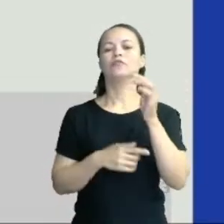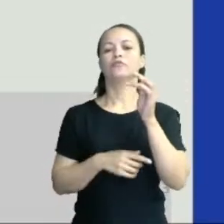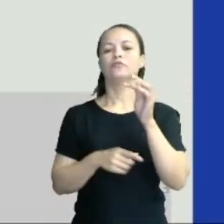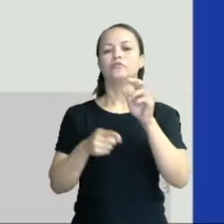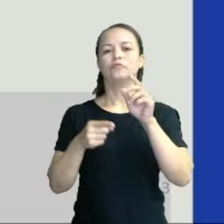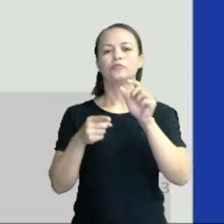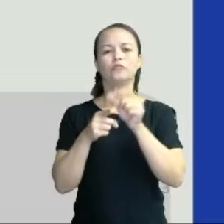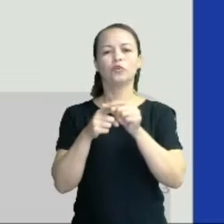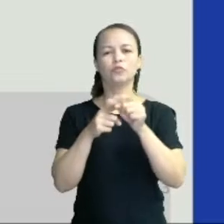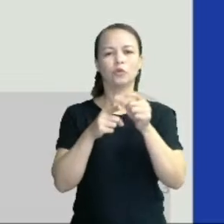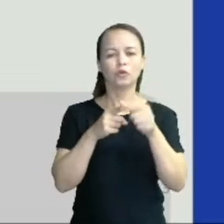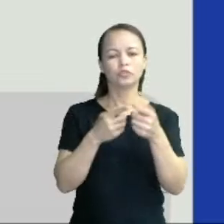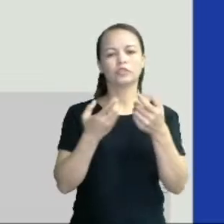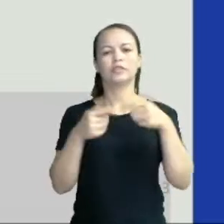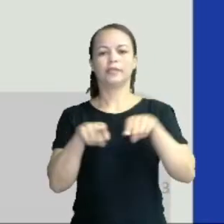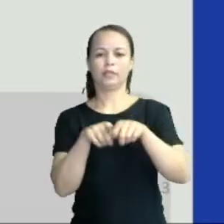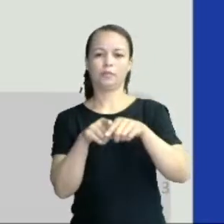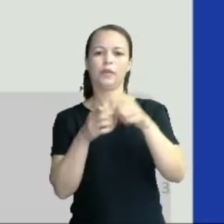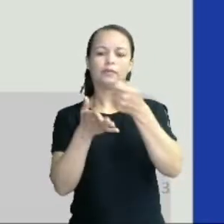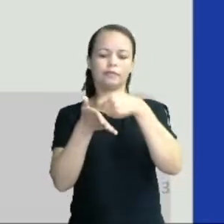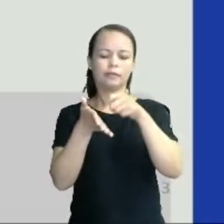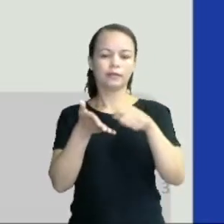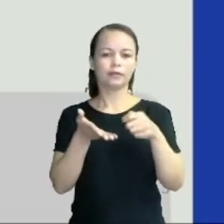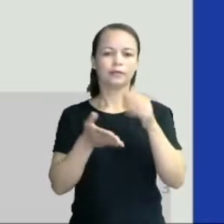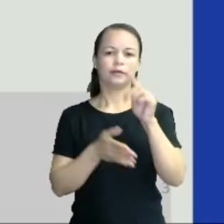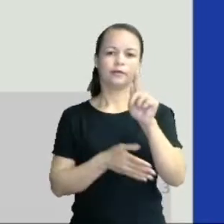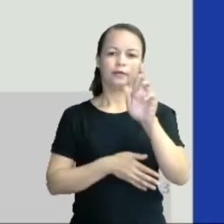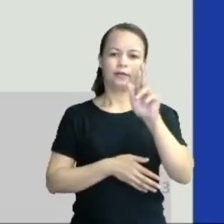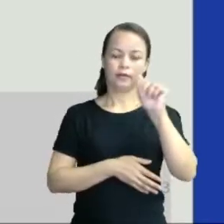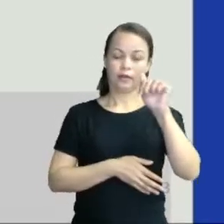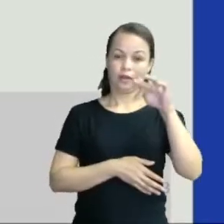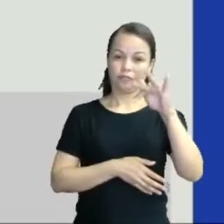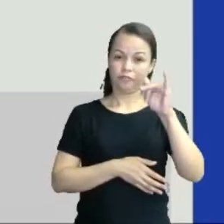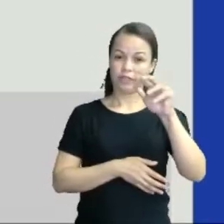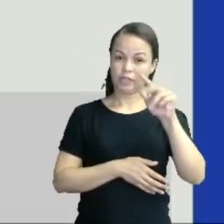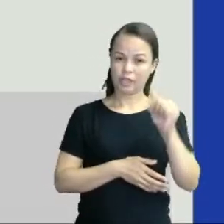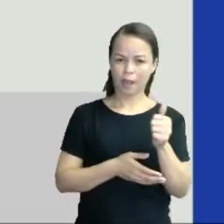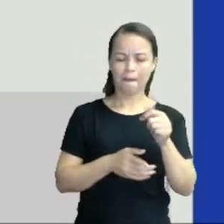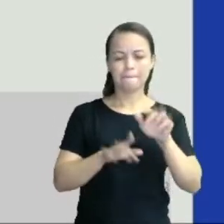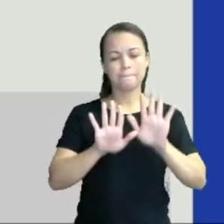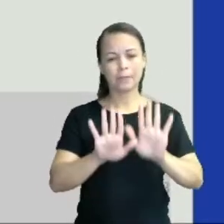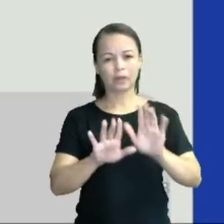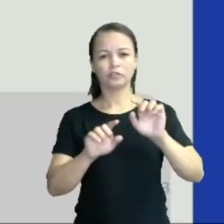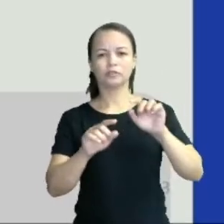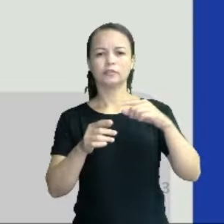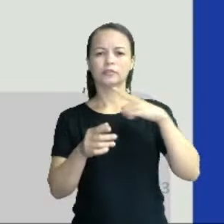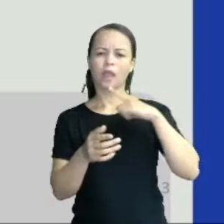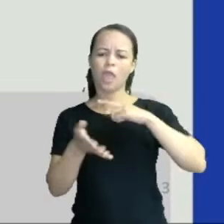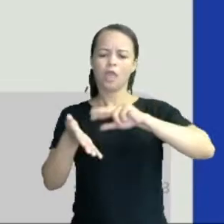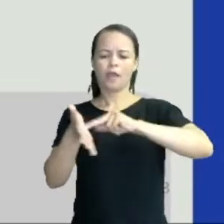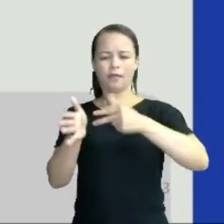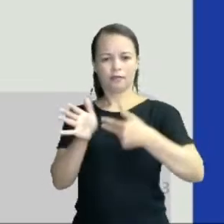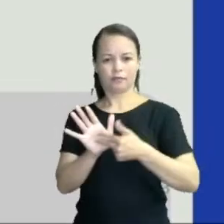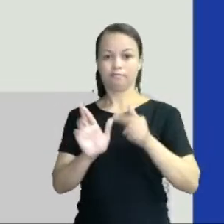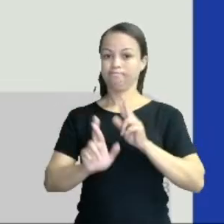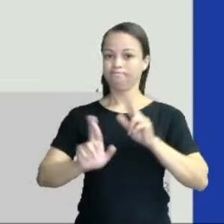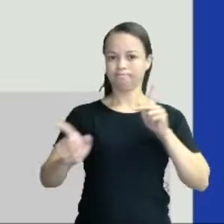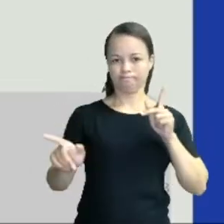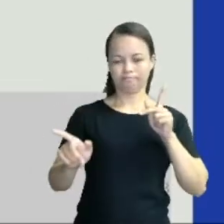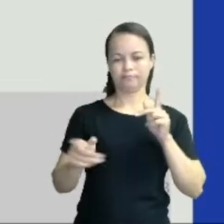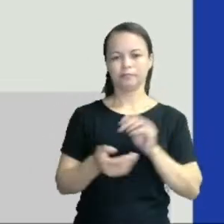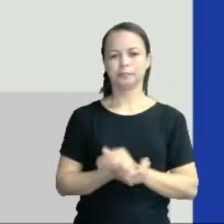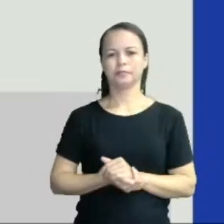e grafia, mas possui significados totalmente diferentes. Pode-se